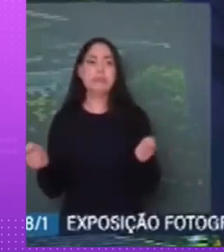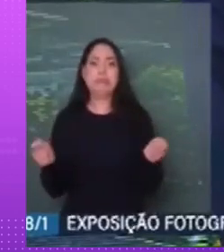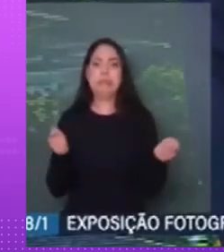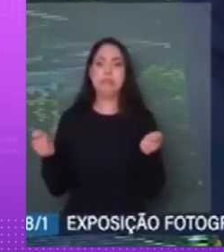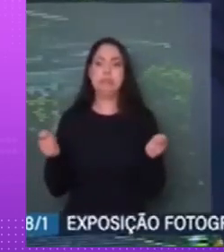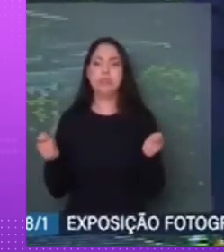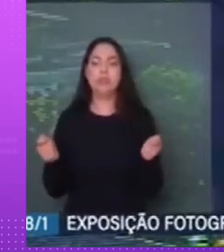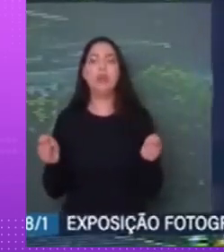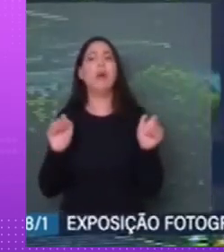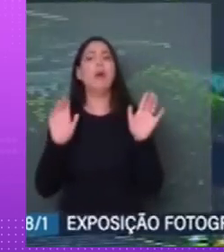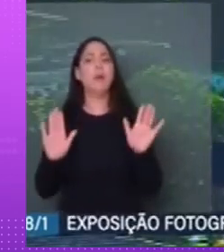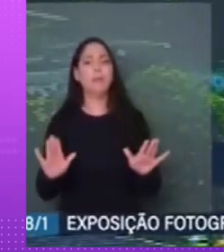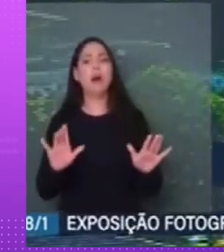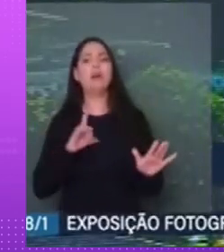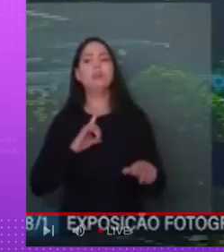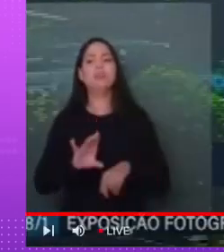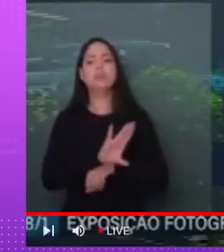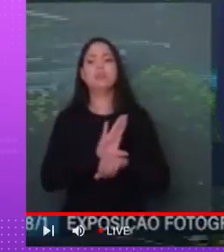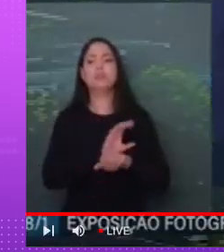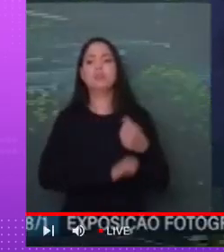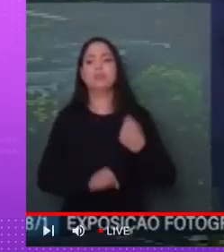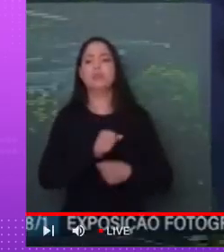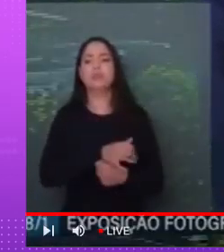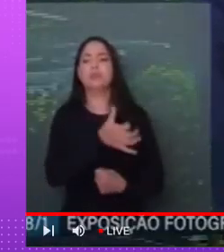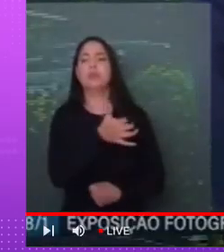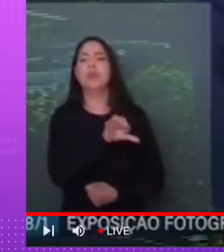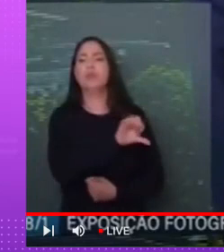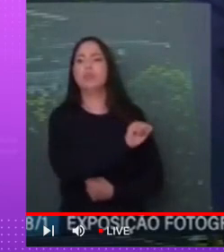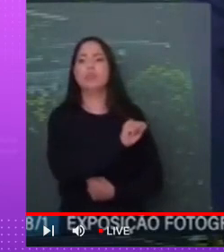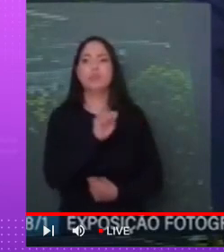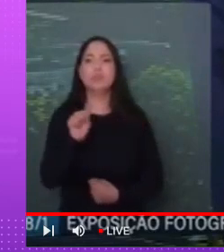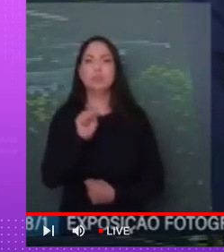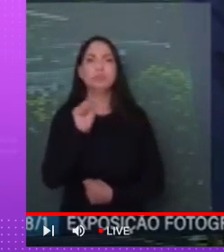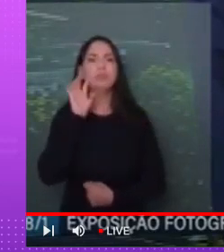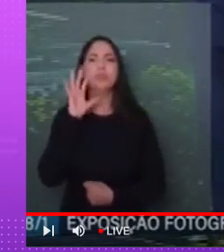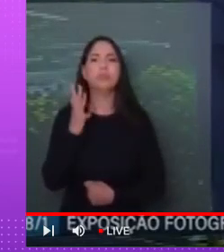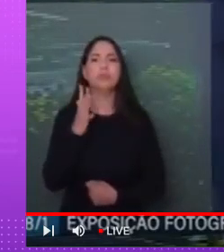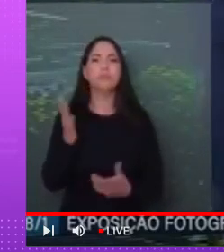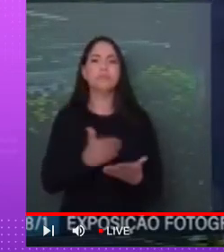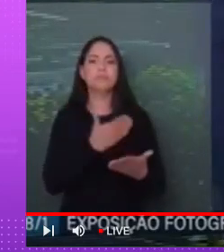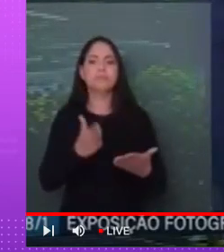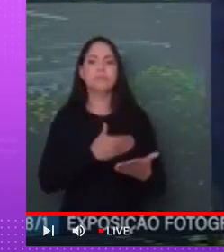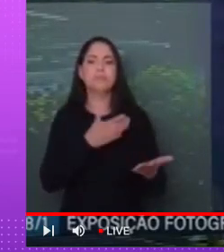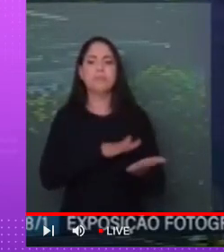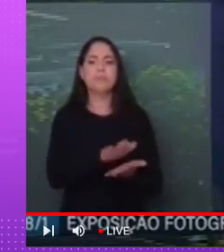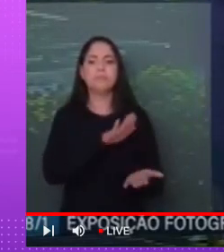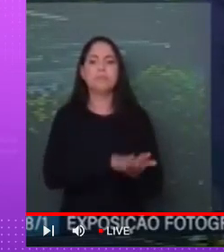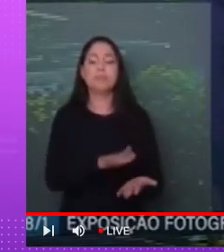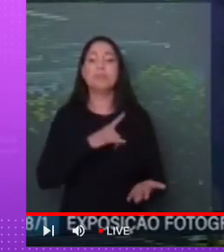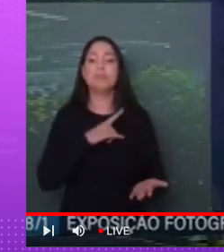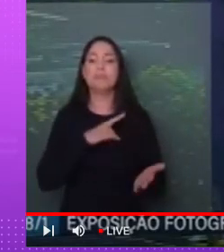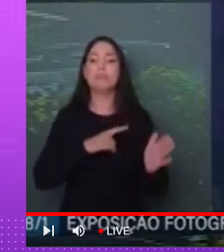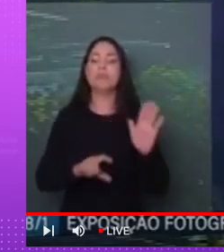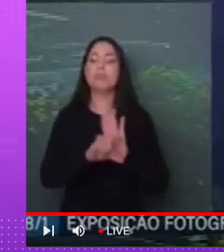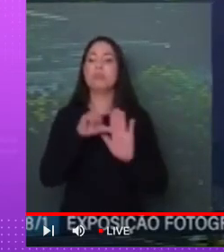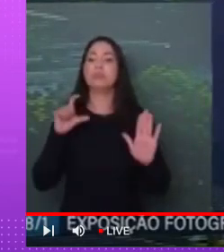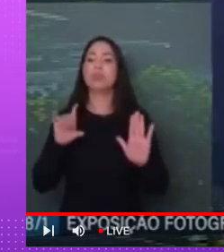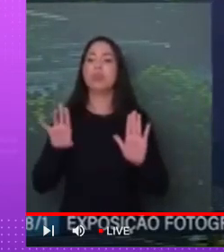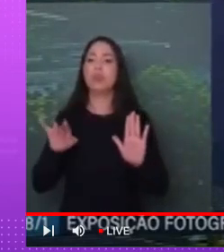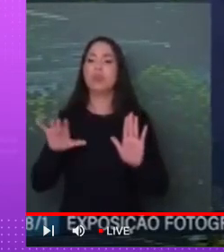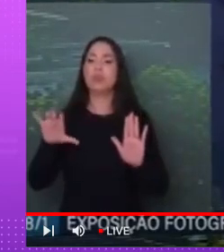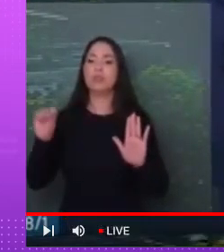mais uma coisa ali, mais um elemento que dá ali uma certa impressão de exagero, aí